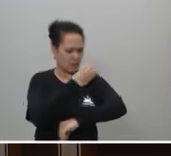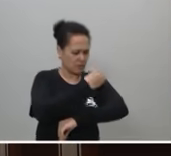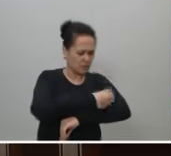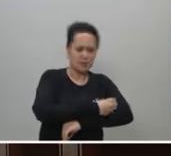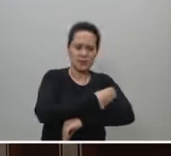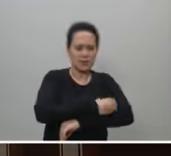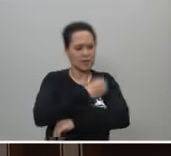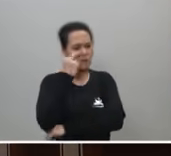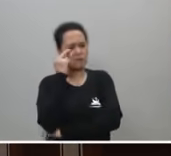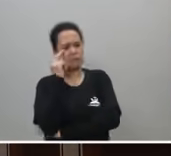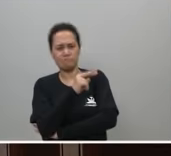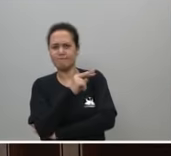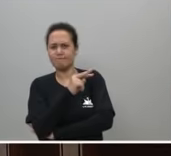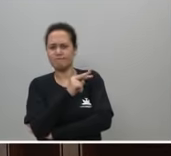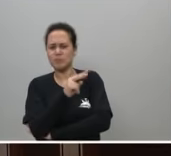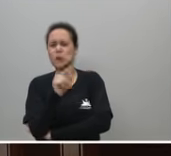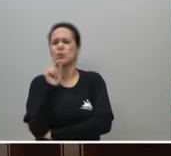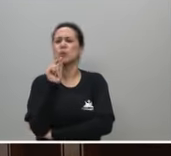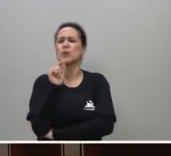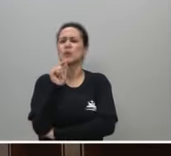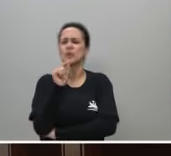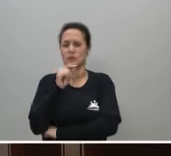Veja que não quer dizer que